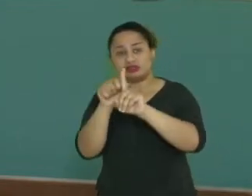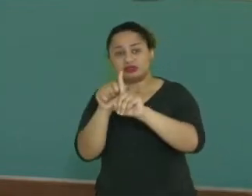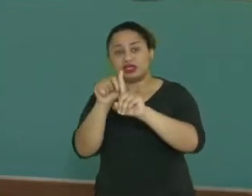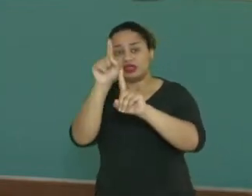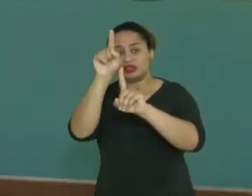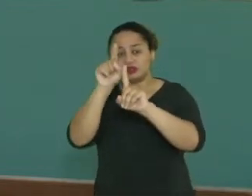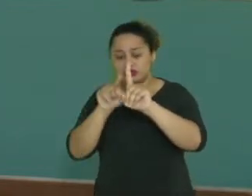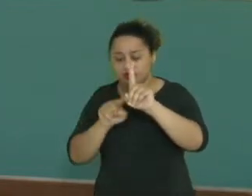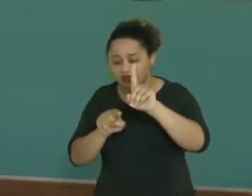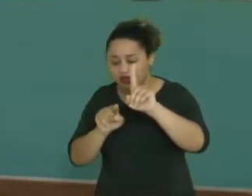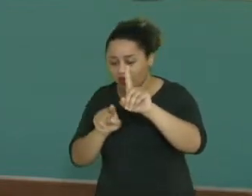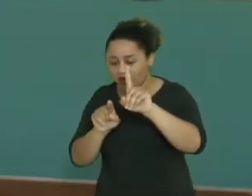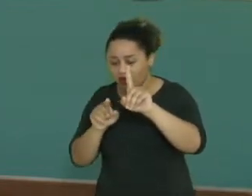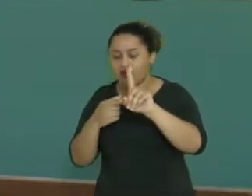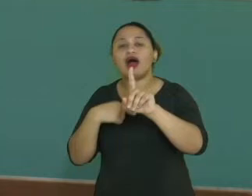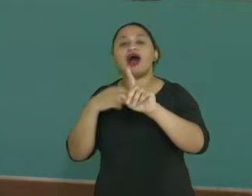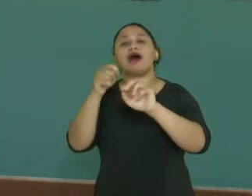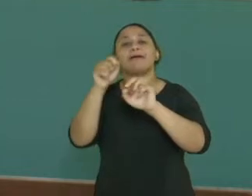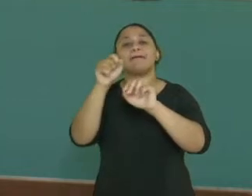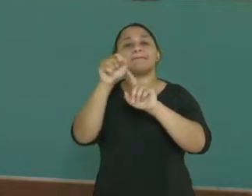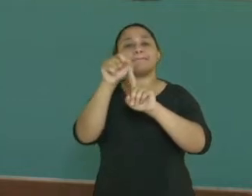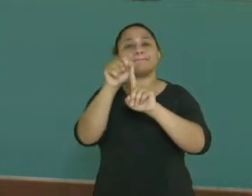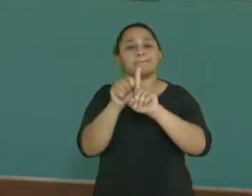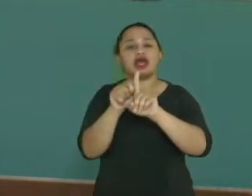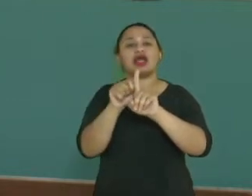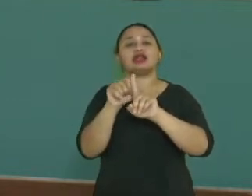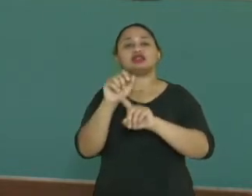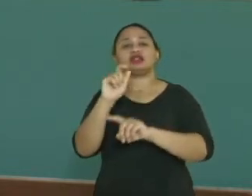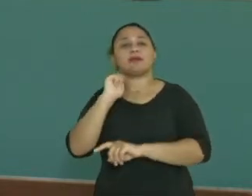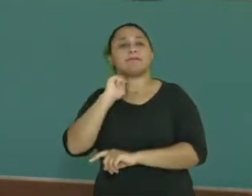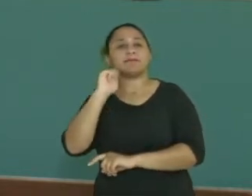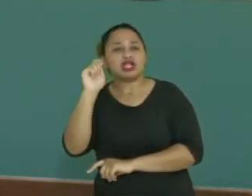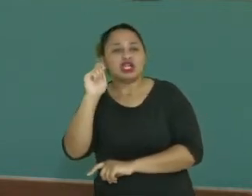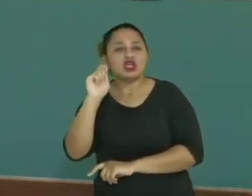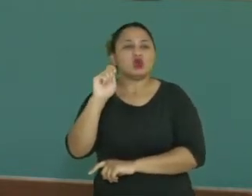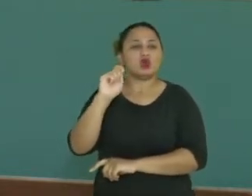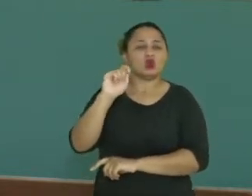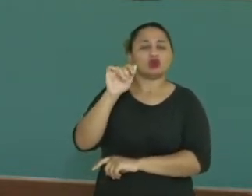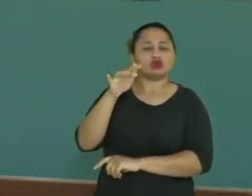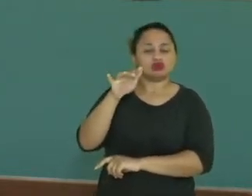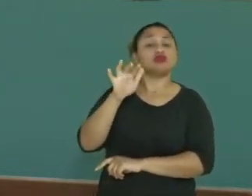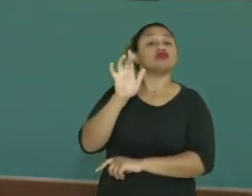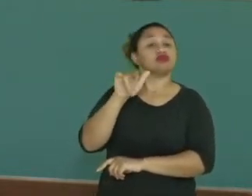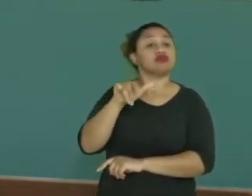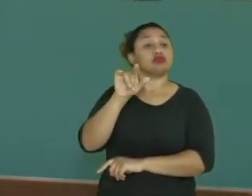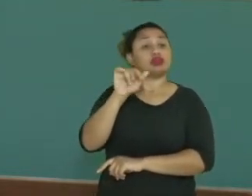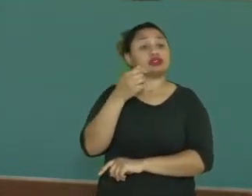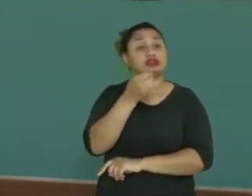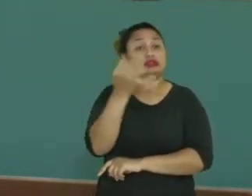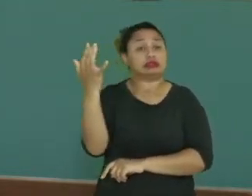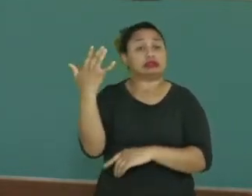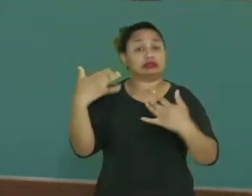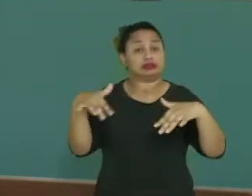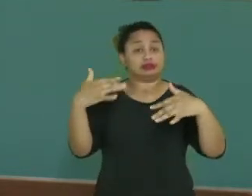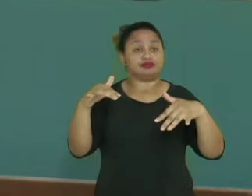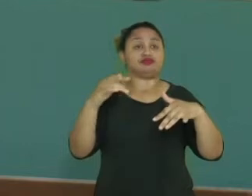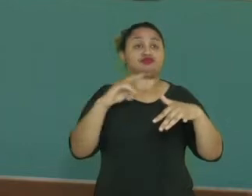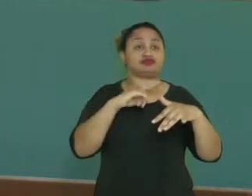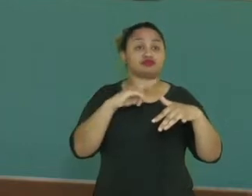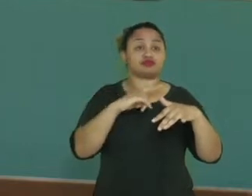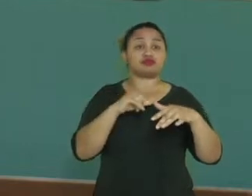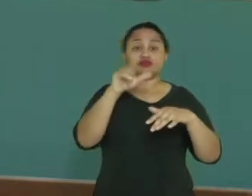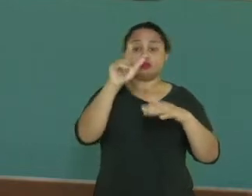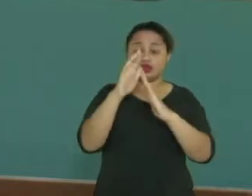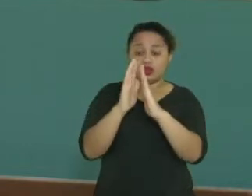observar, seguir aqui, né, a gente tá ali mais ou menos, né, abril e maio ali, né, nessa relação ali, tá? Então a gente tem ali o quê? Que